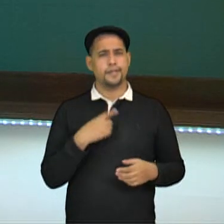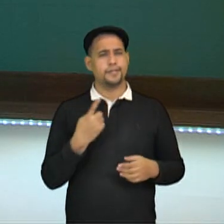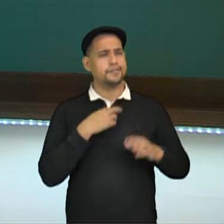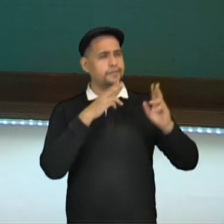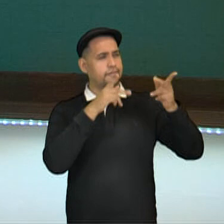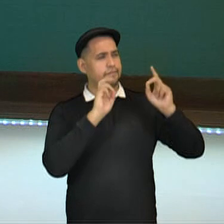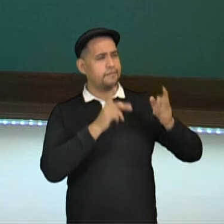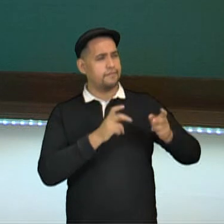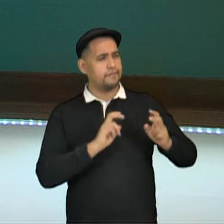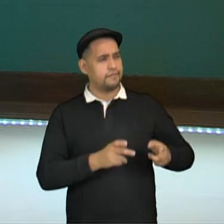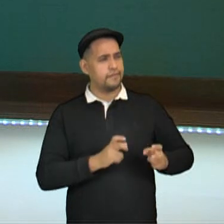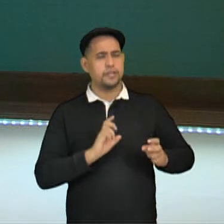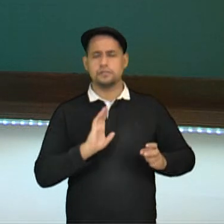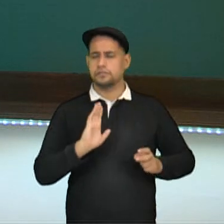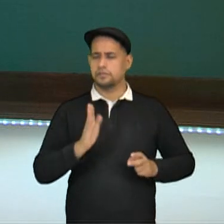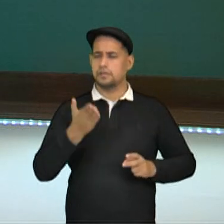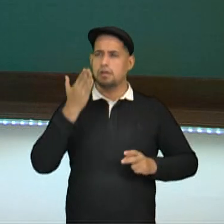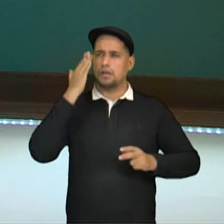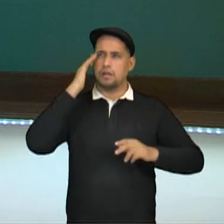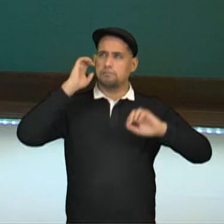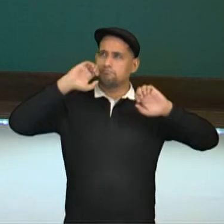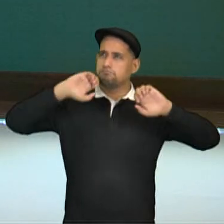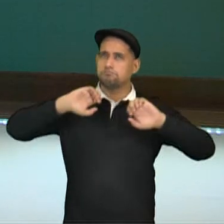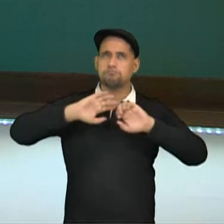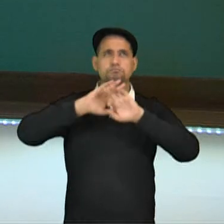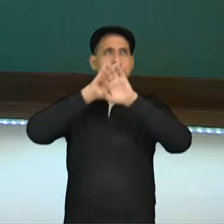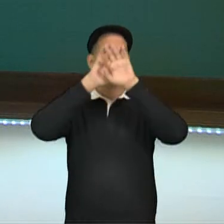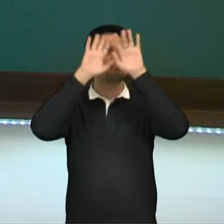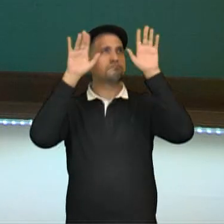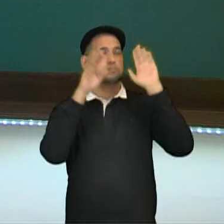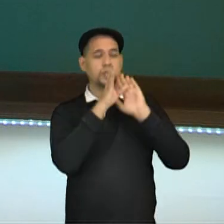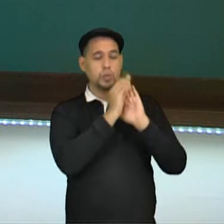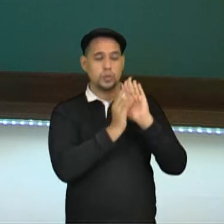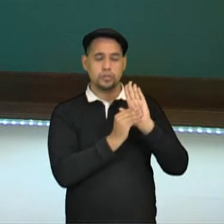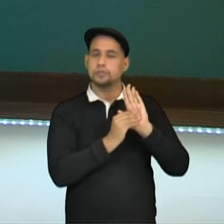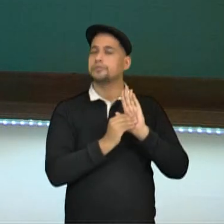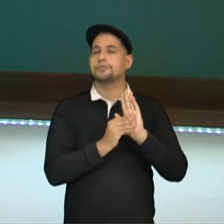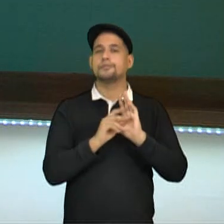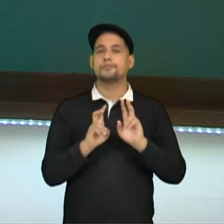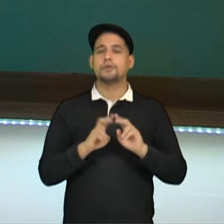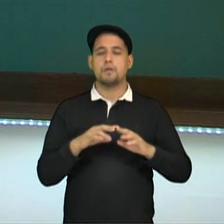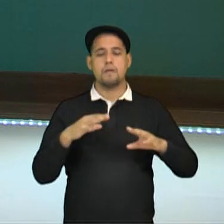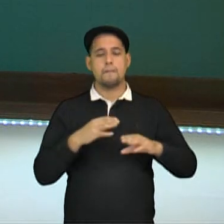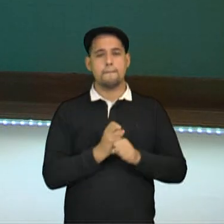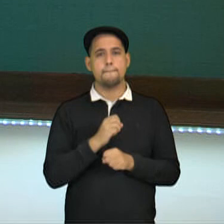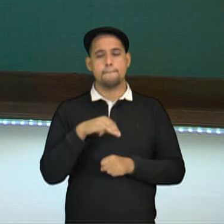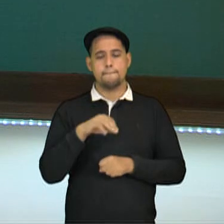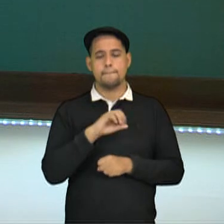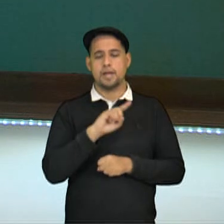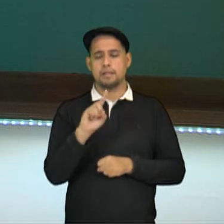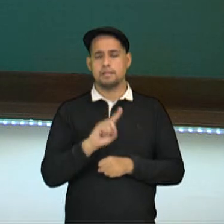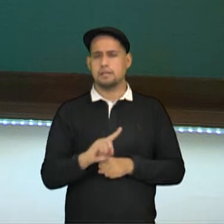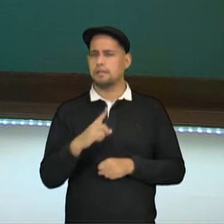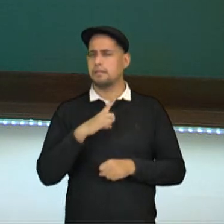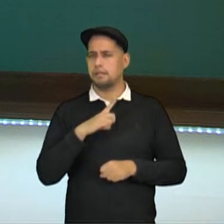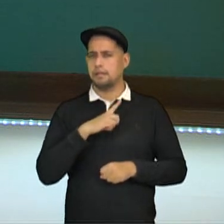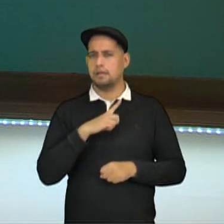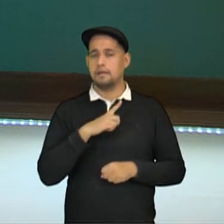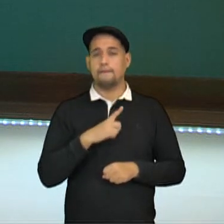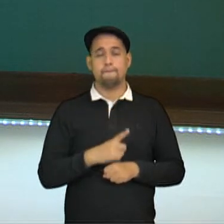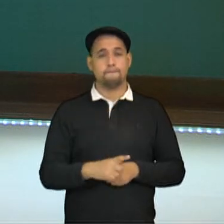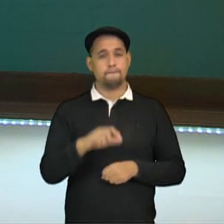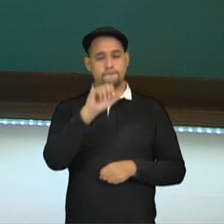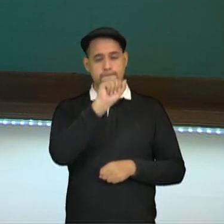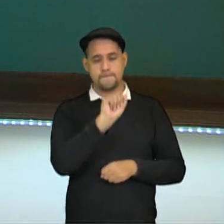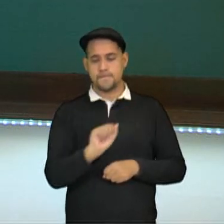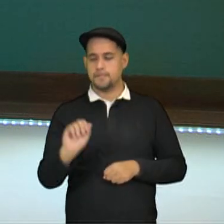veja se realmente entendeu este conteúdo sobre multiplicação de matrizes, nós temos a matriz A